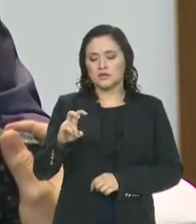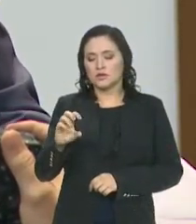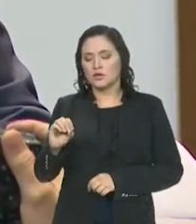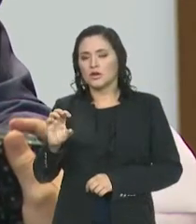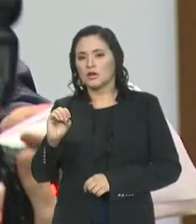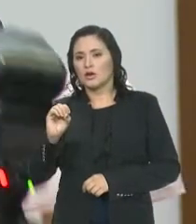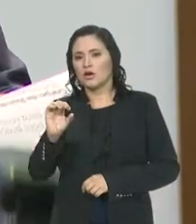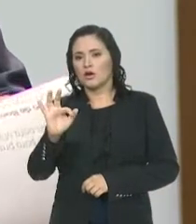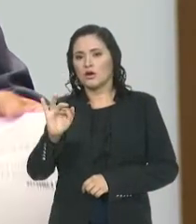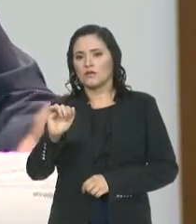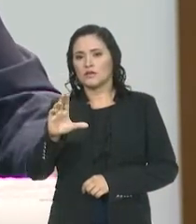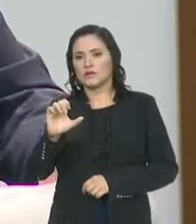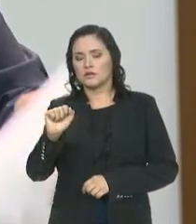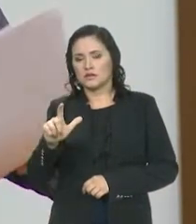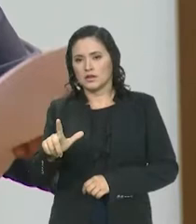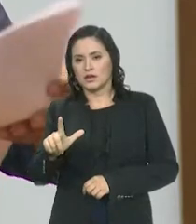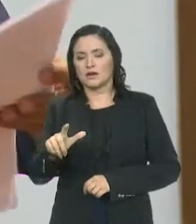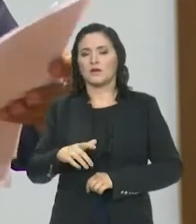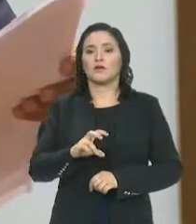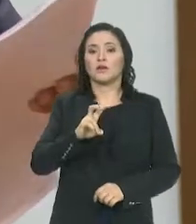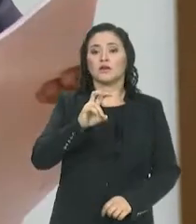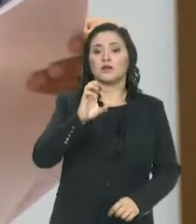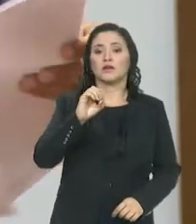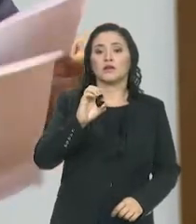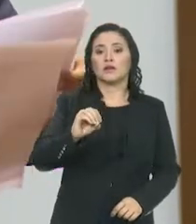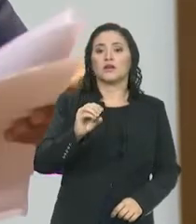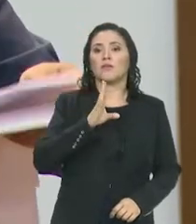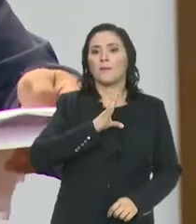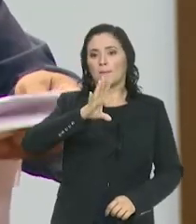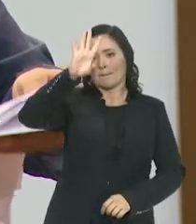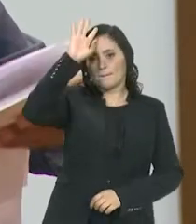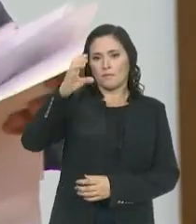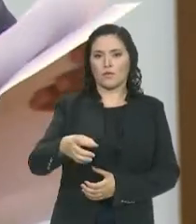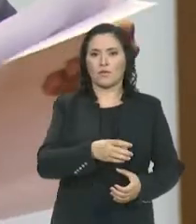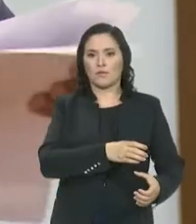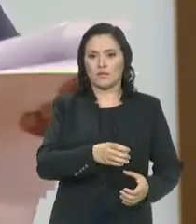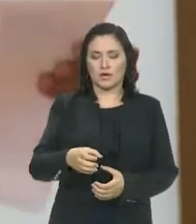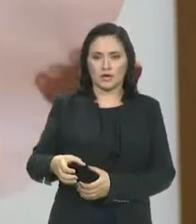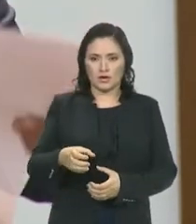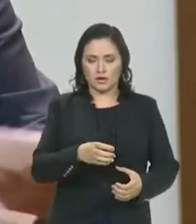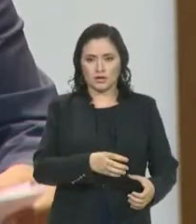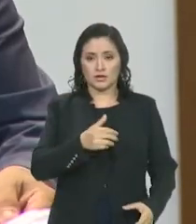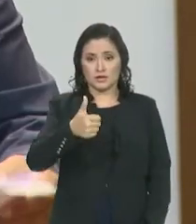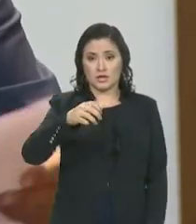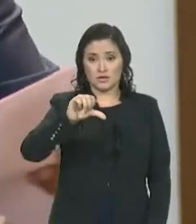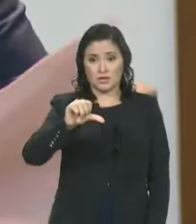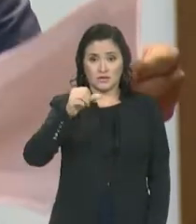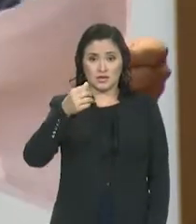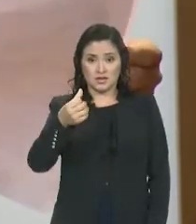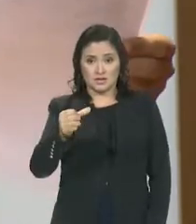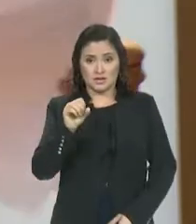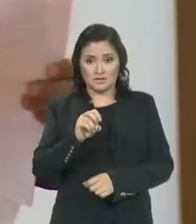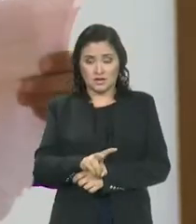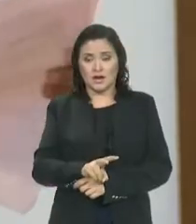bombeiros e Polícia Científica, mais 196 vagas. Vejam só, senhoras e